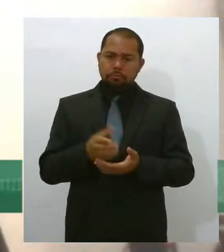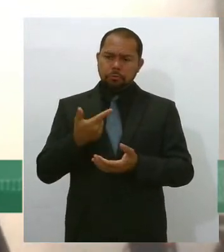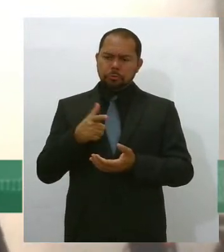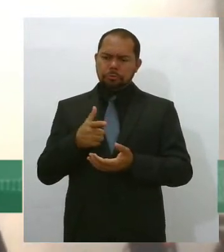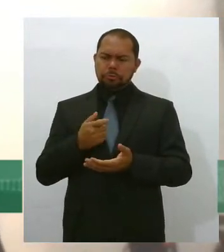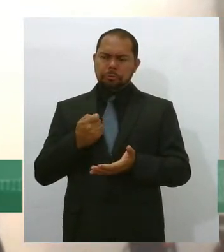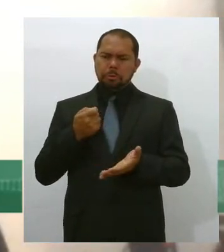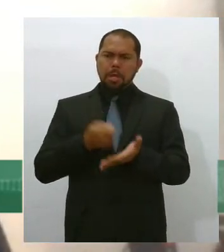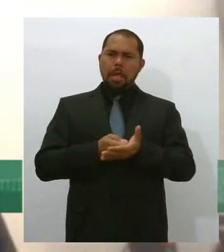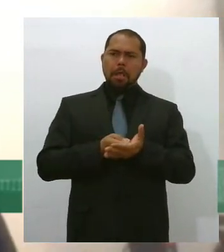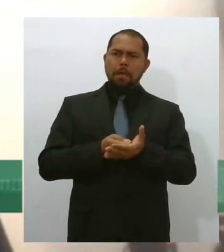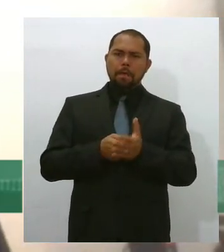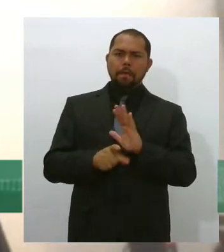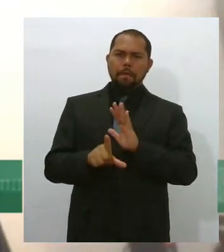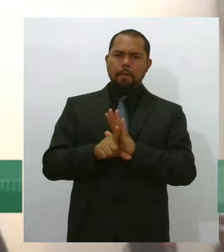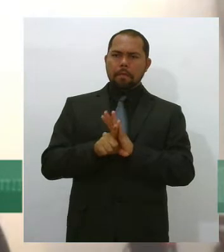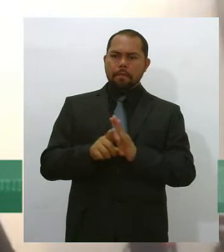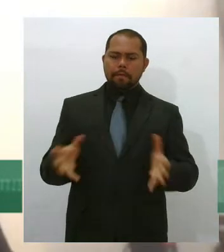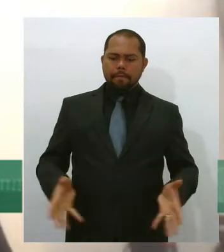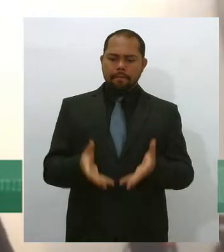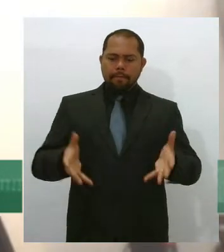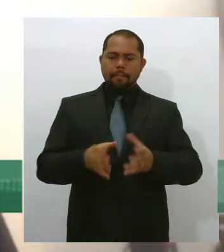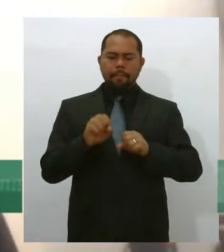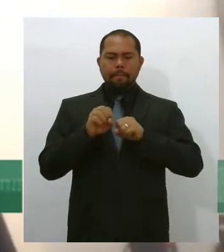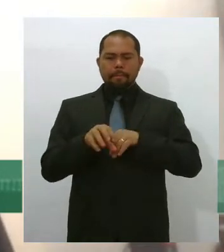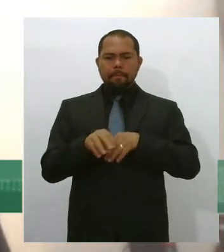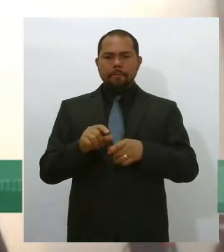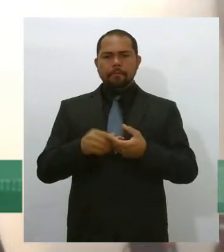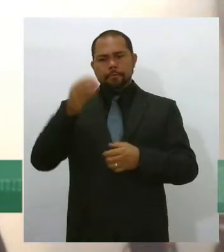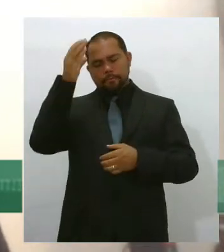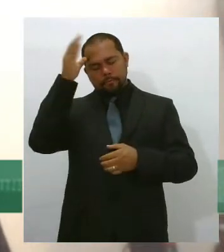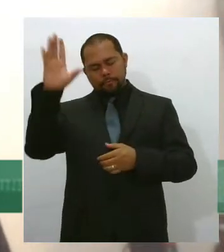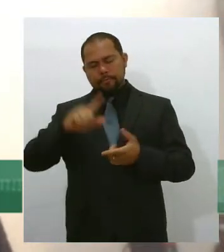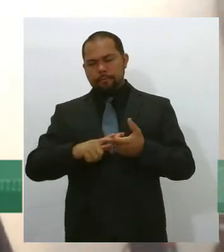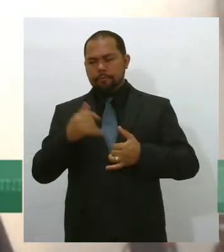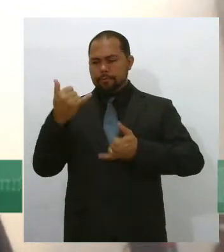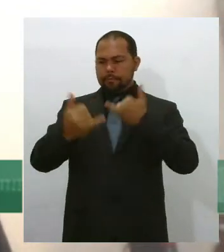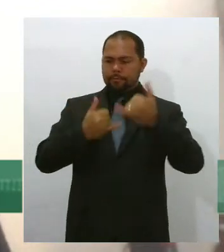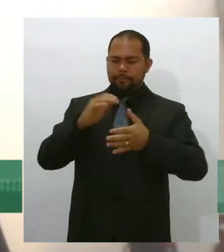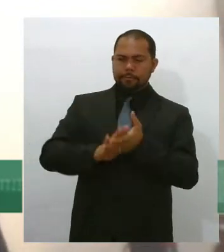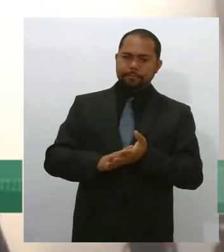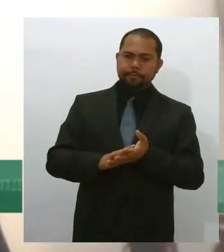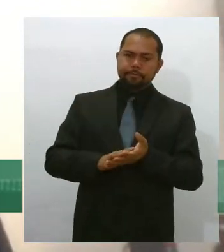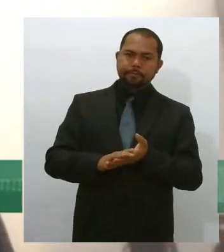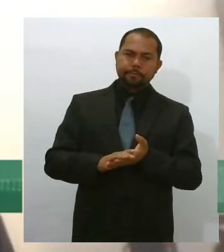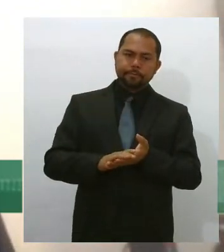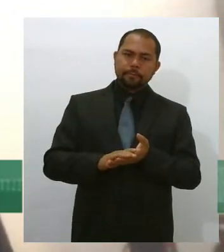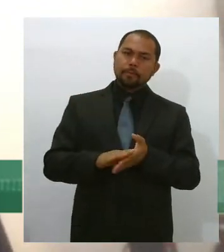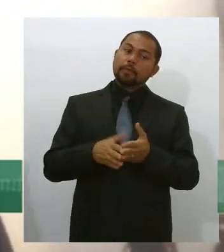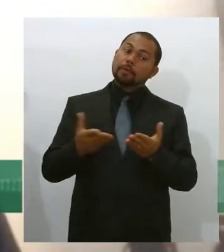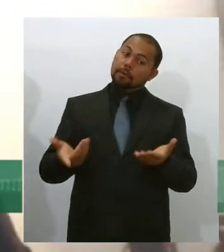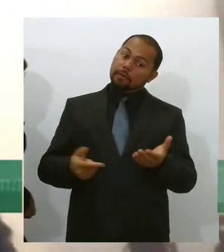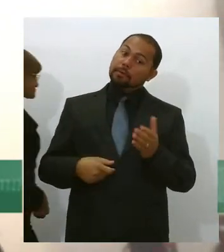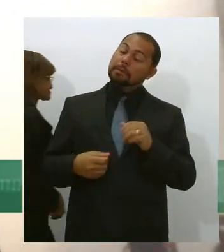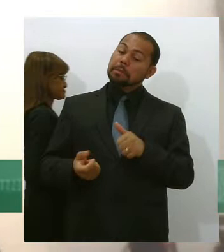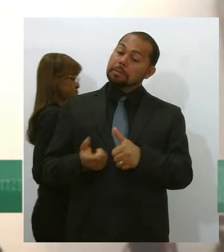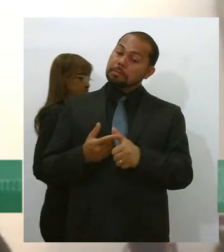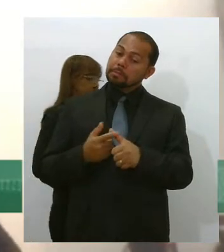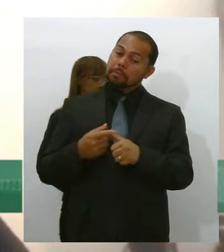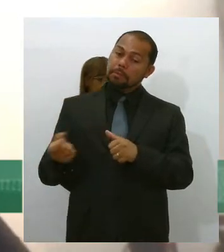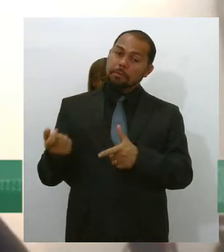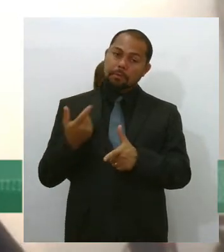de comentar educação cultura entretenimento Então esse é o 11 O que é